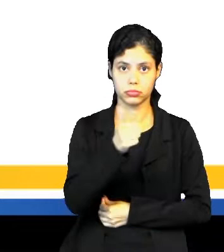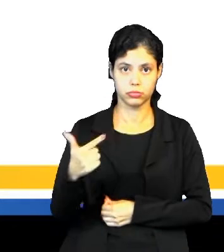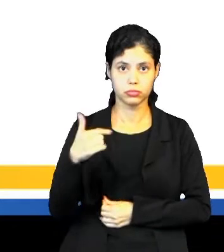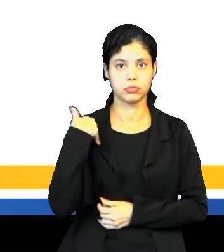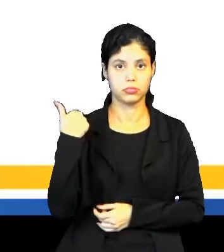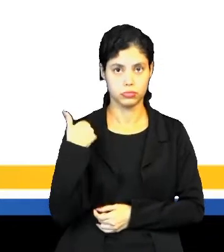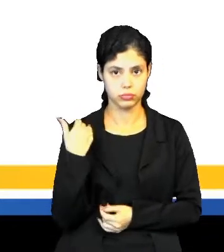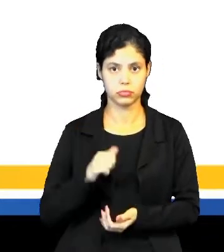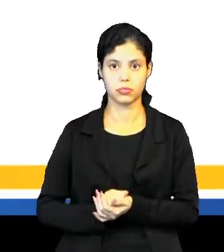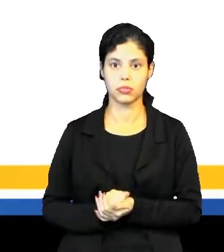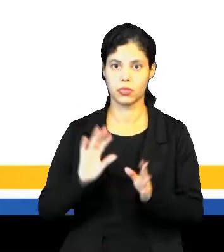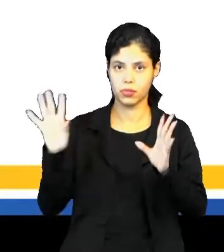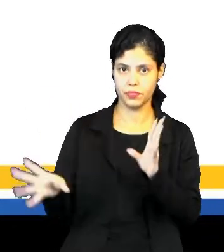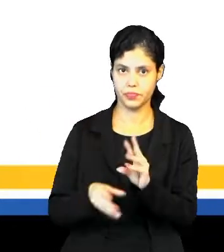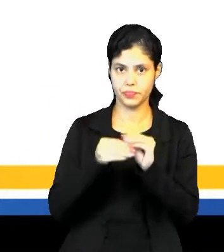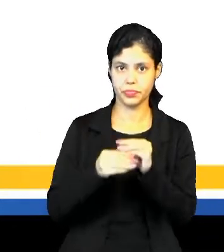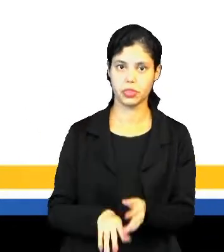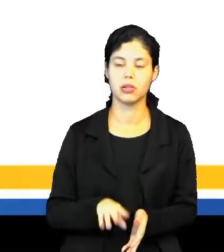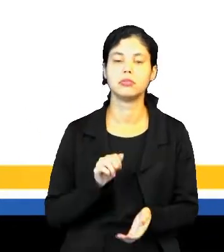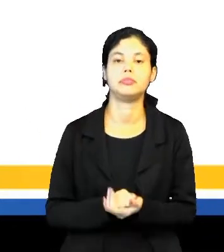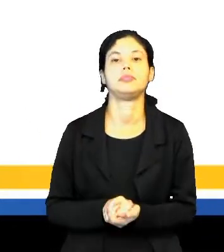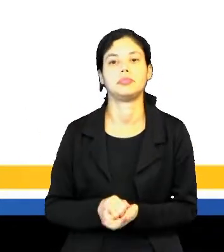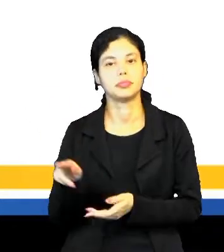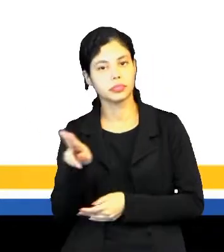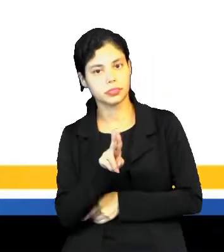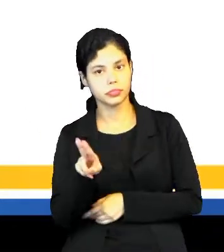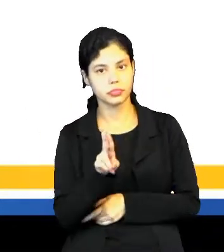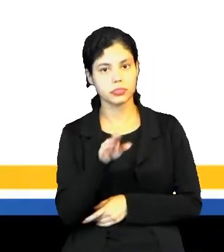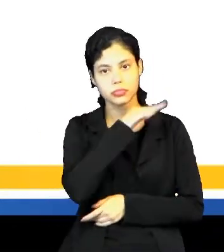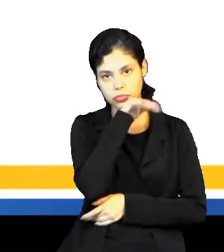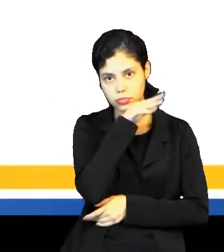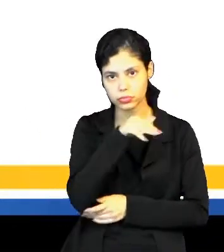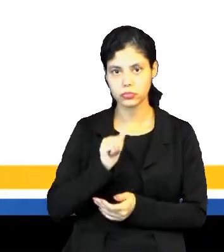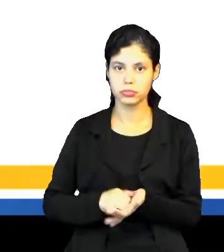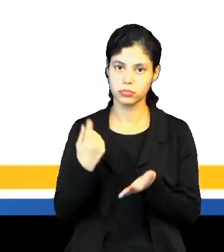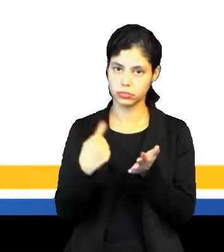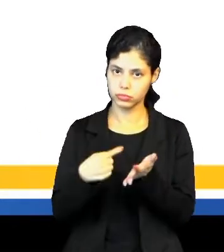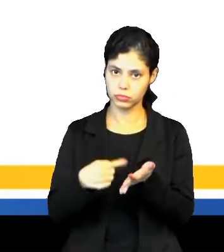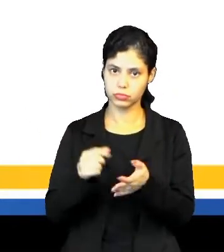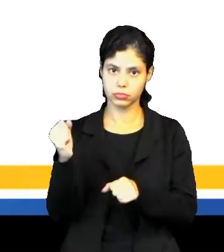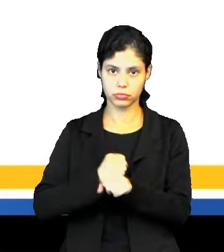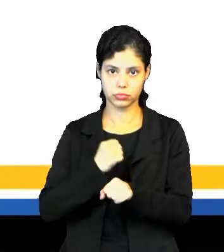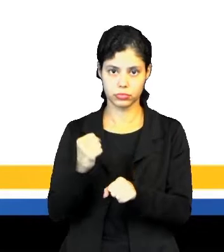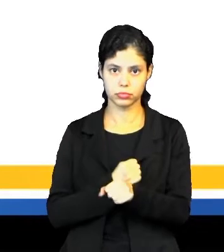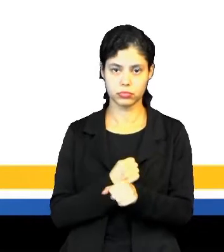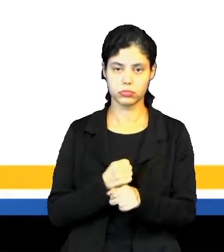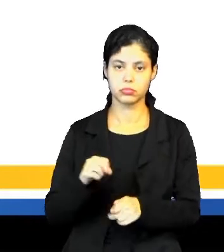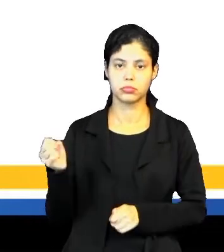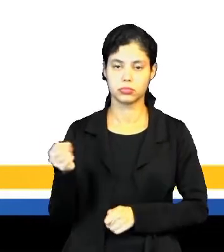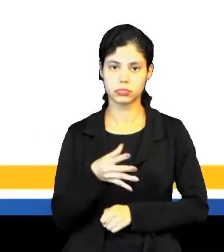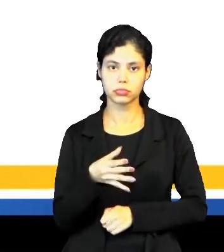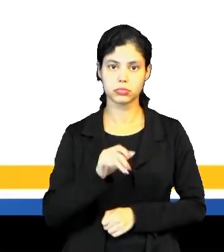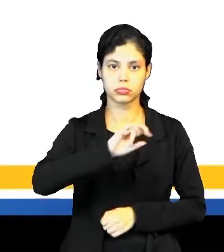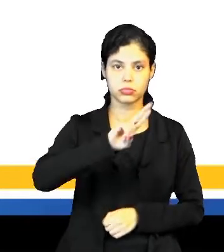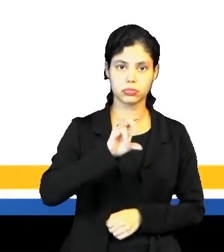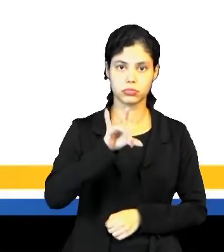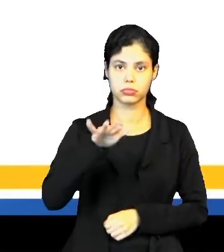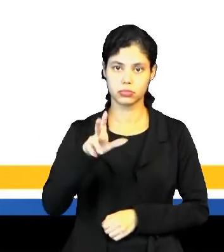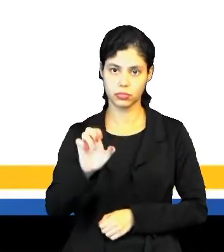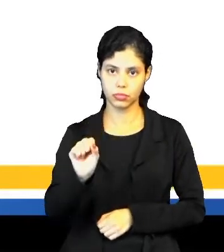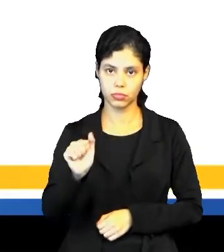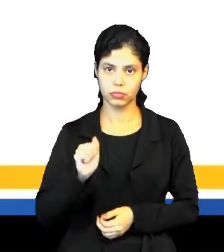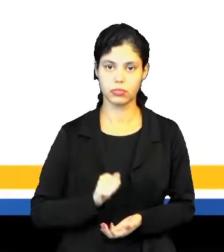anos completa-se um ciclo, que recebe o nome de um animal, marcando o Ano Novo Chinês. O ano